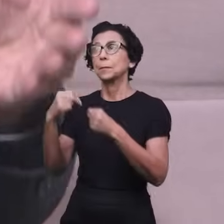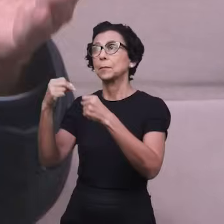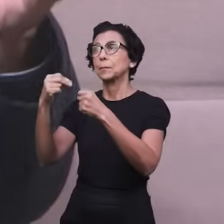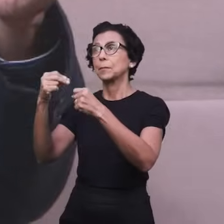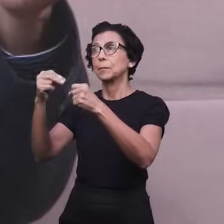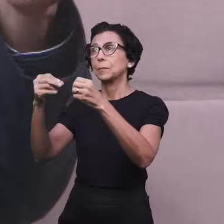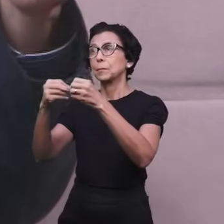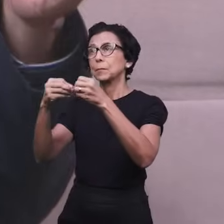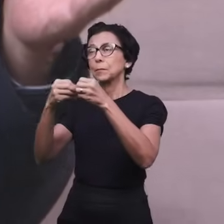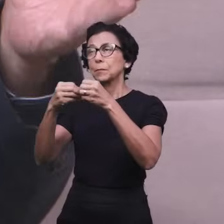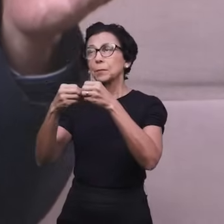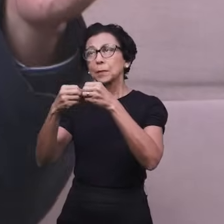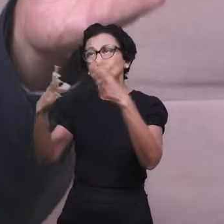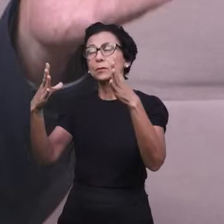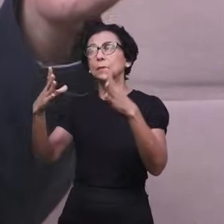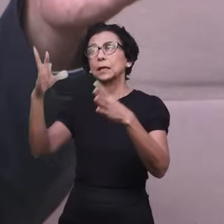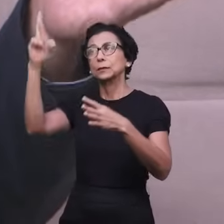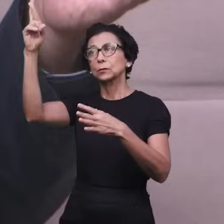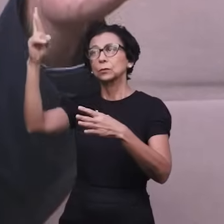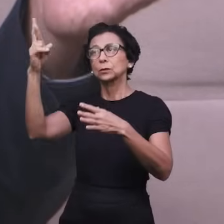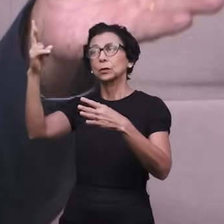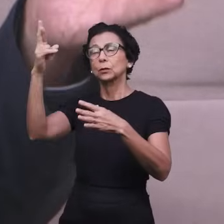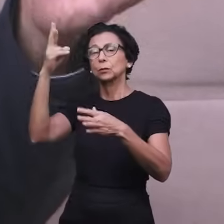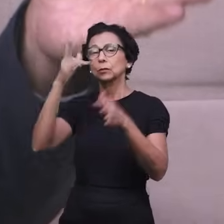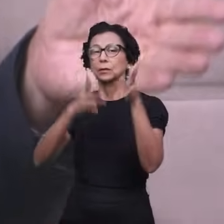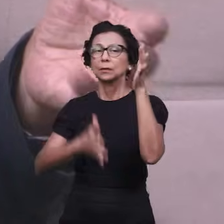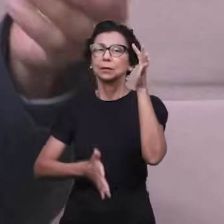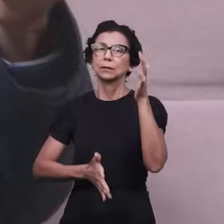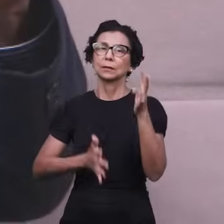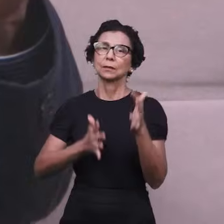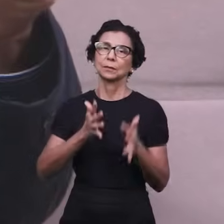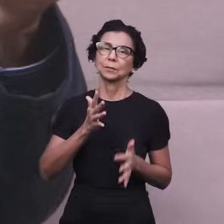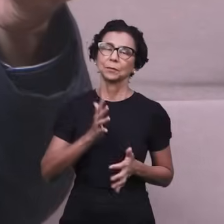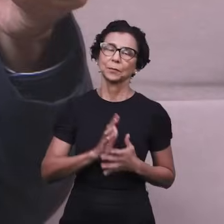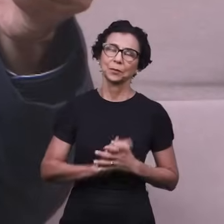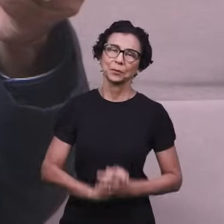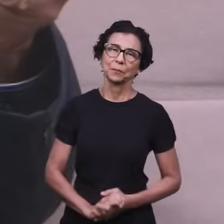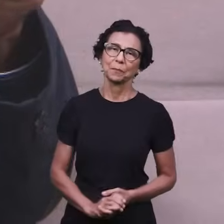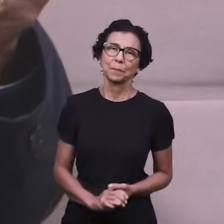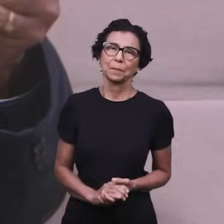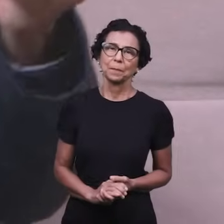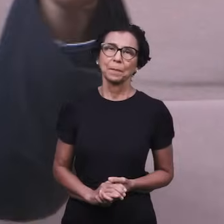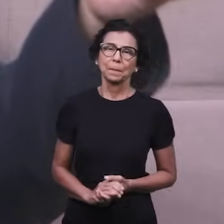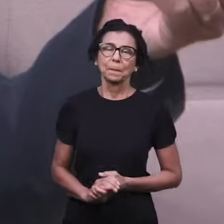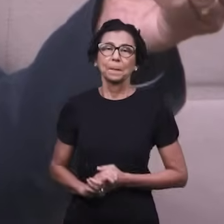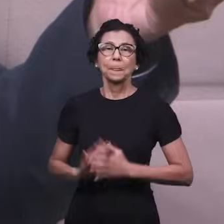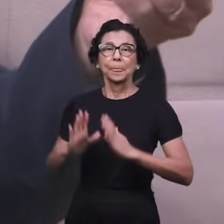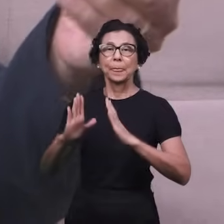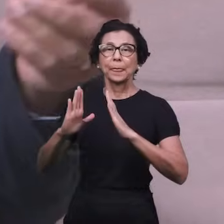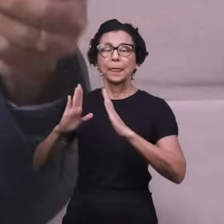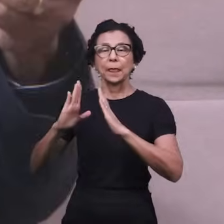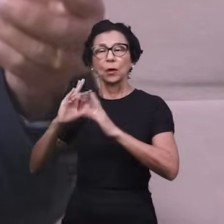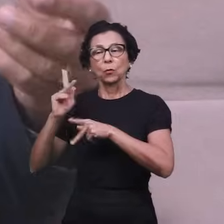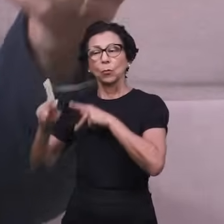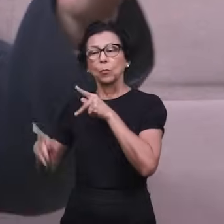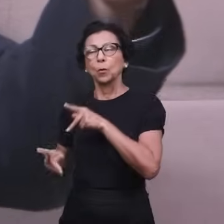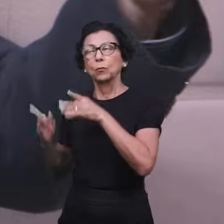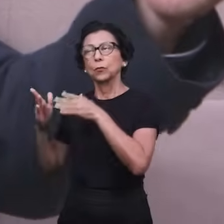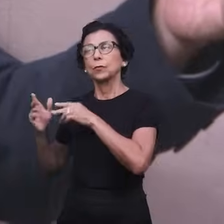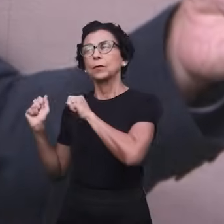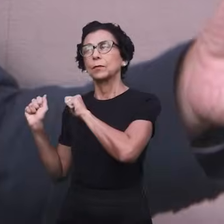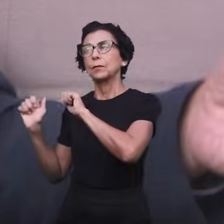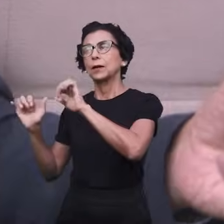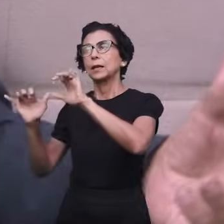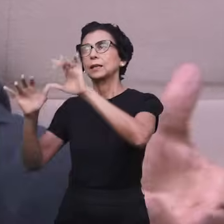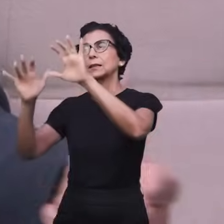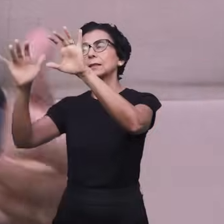é? Então, ela vai se chegar diante do noivo com o perfume da mirra, que fala